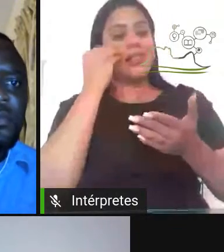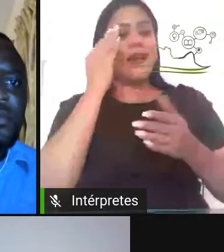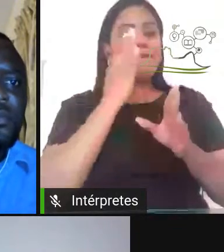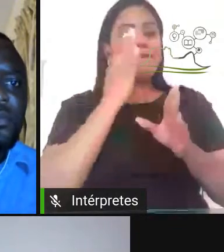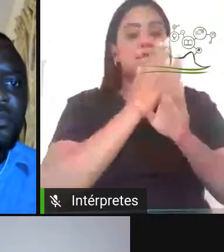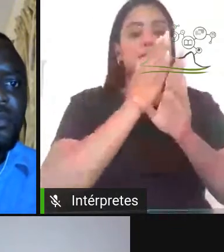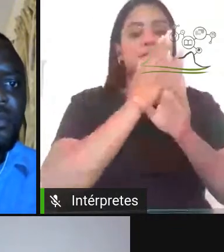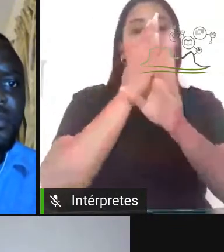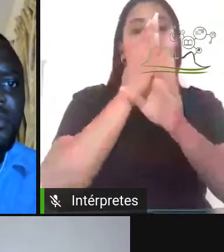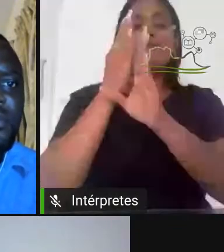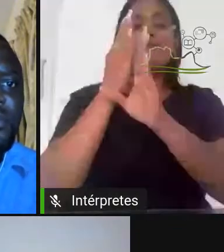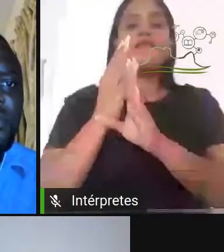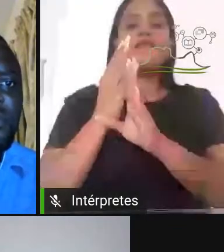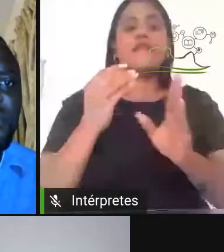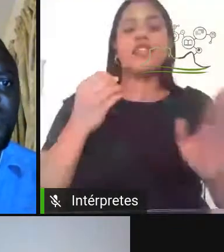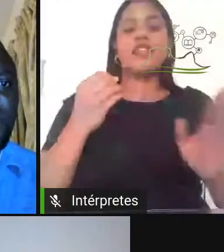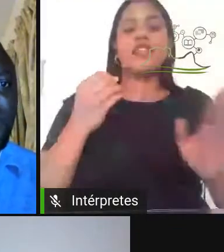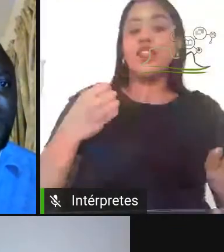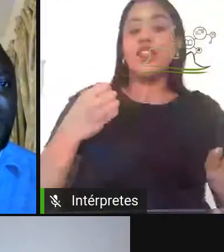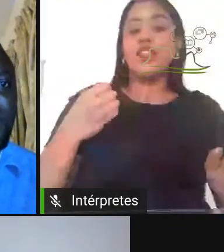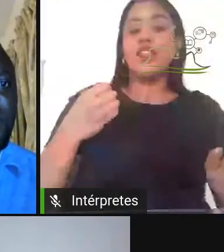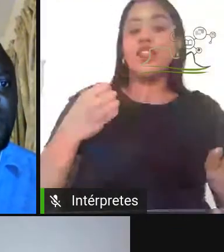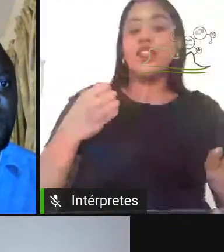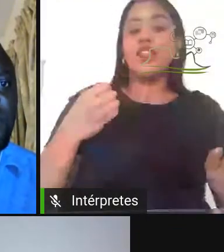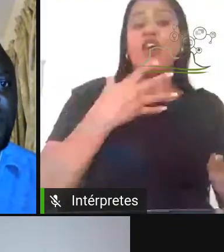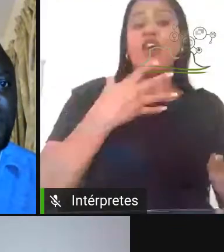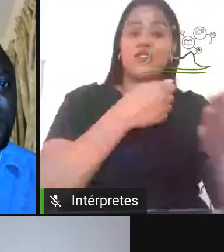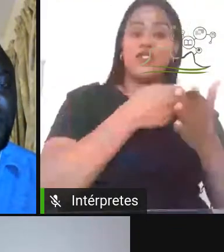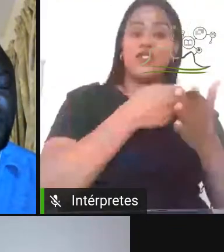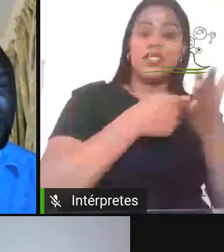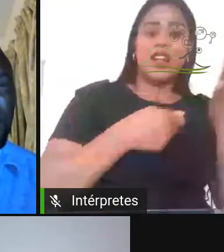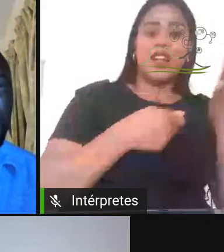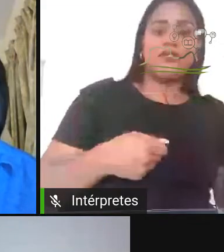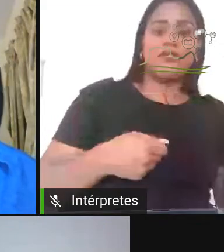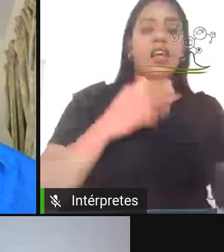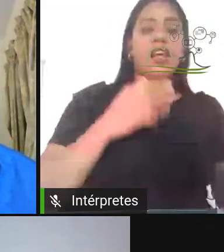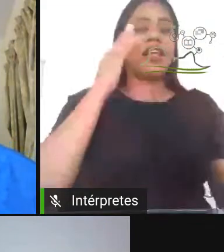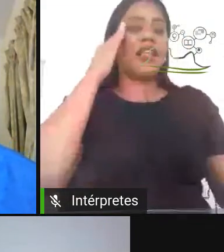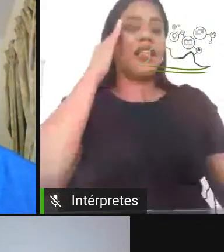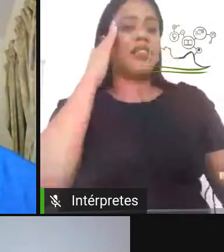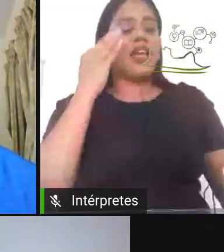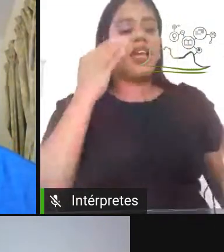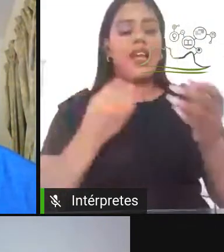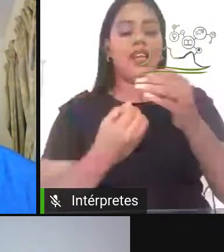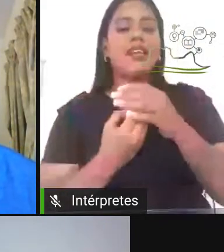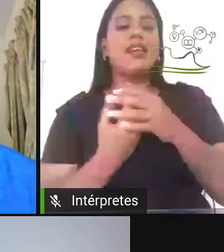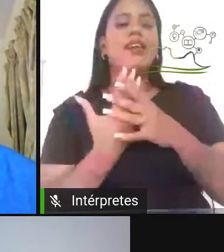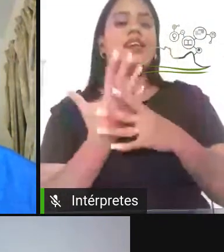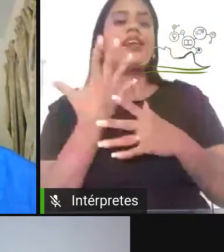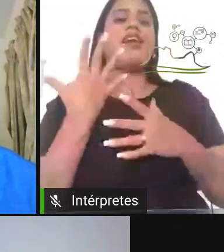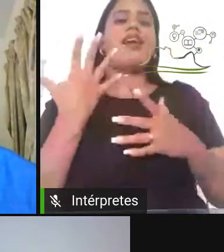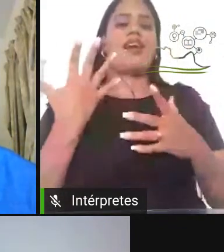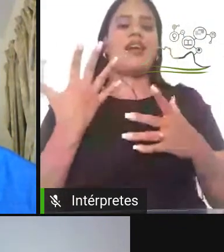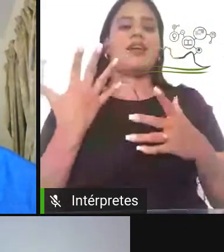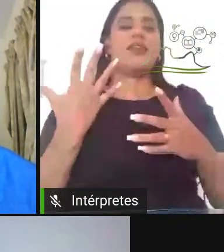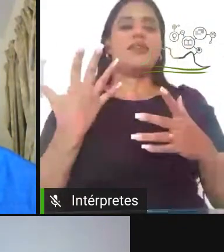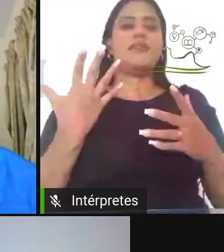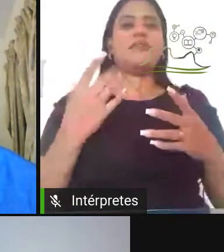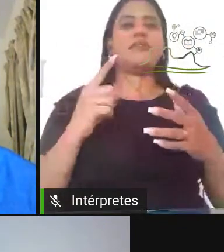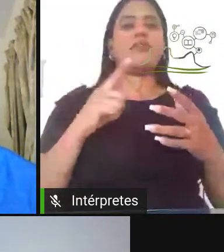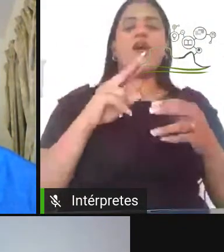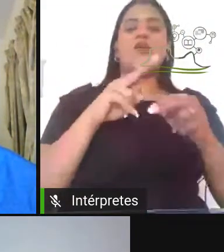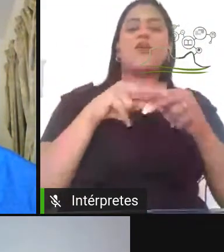criar. Então é também um bocado esta mistura de sede de partilha com vontade